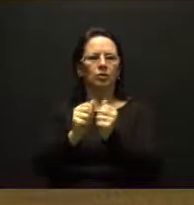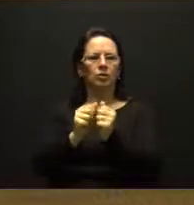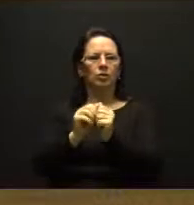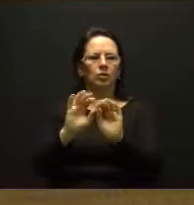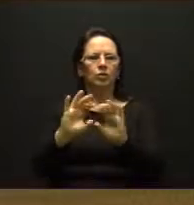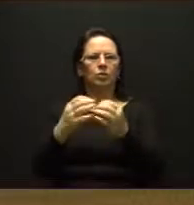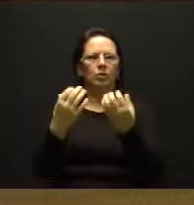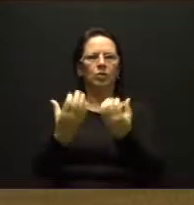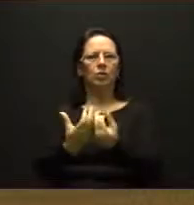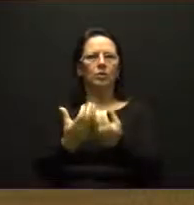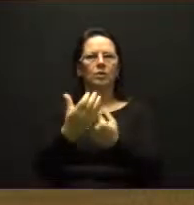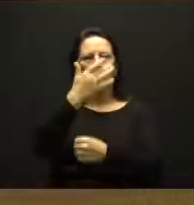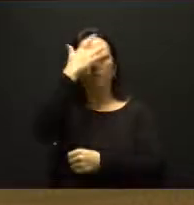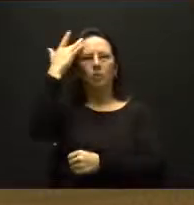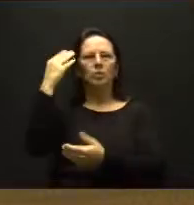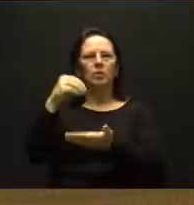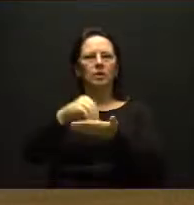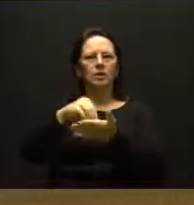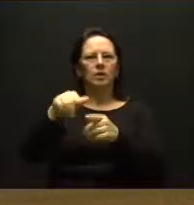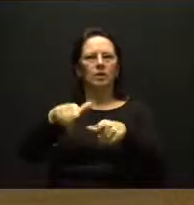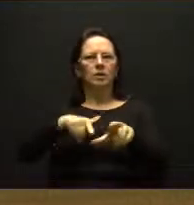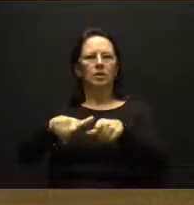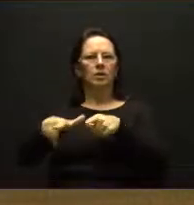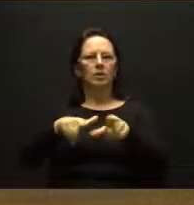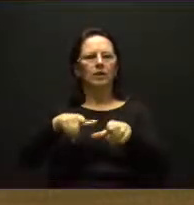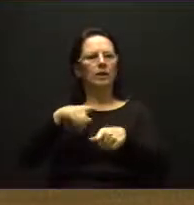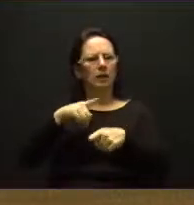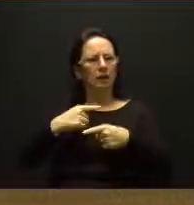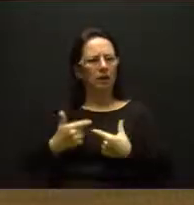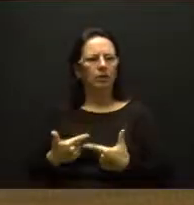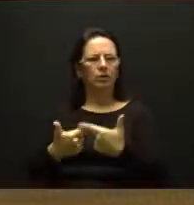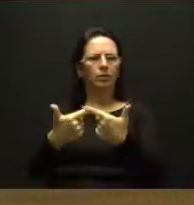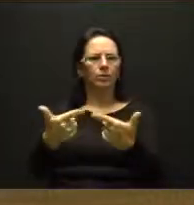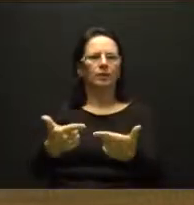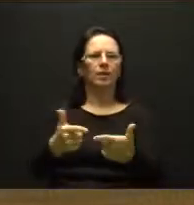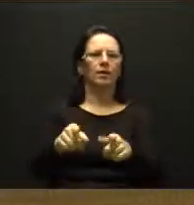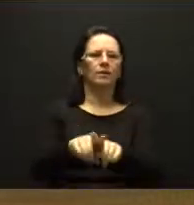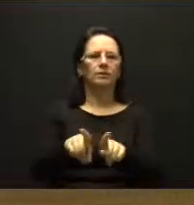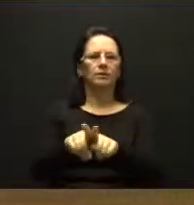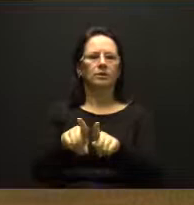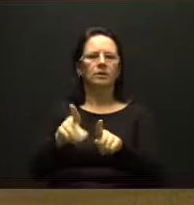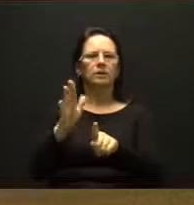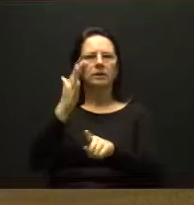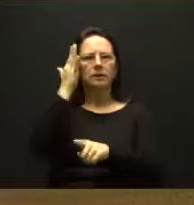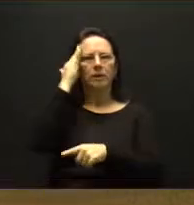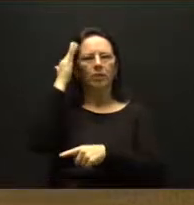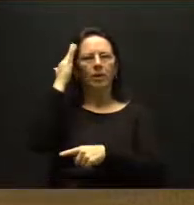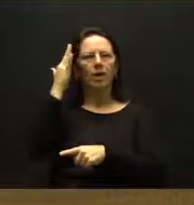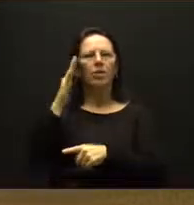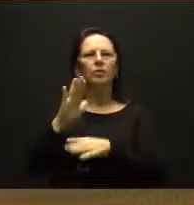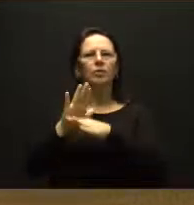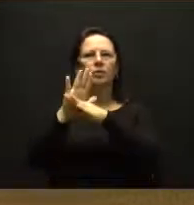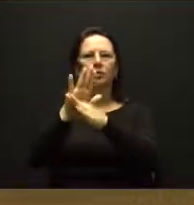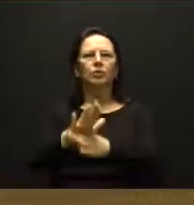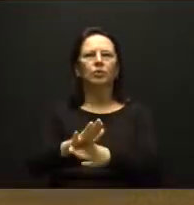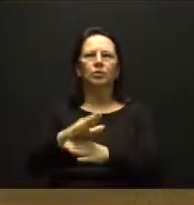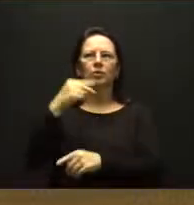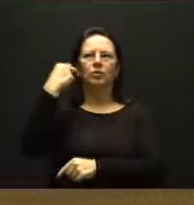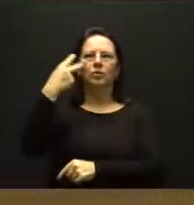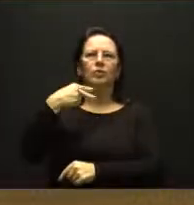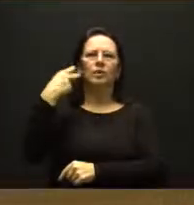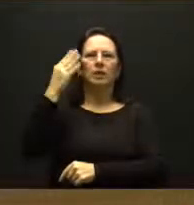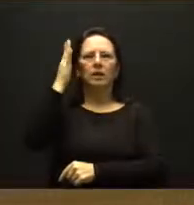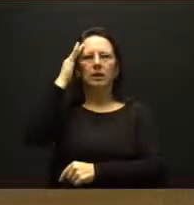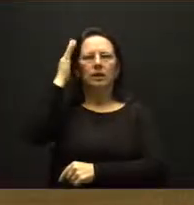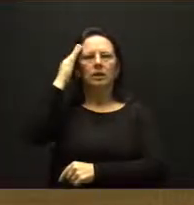comissão dos desempregados só com essa casa tem lutado sim nós sabemos de todo empenho de todos os vereadores a gente